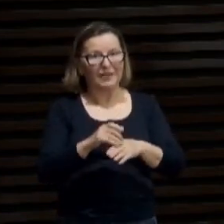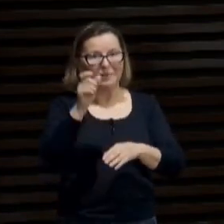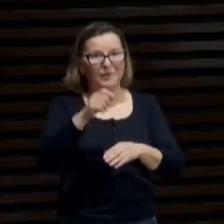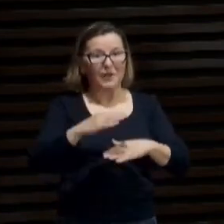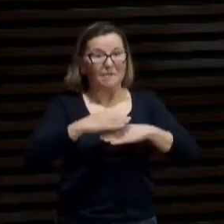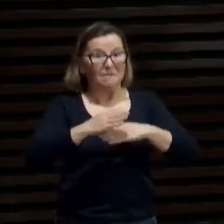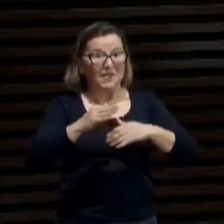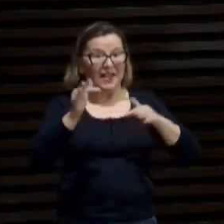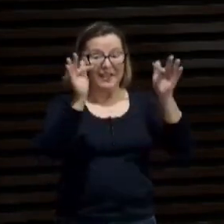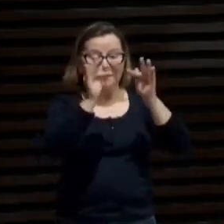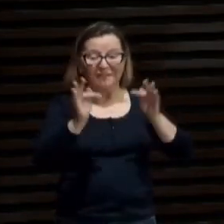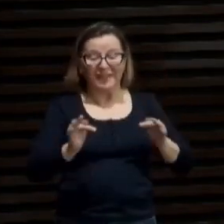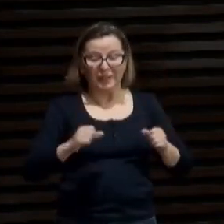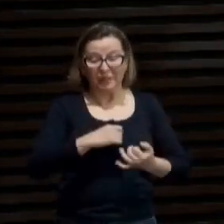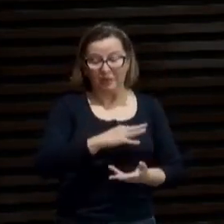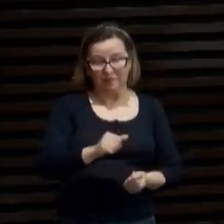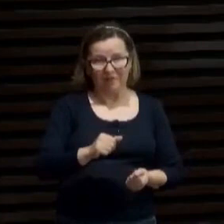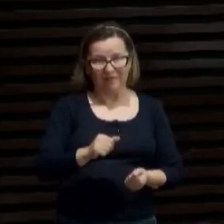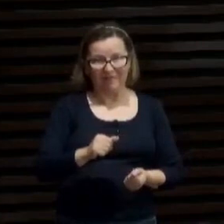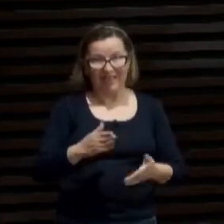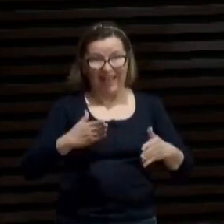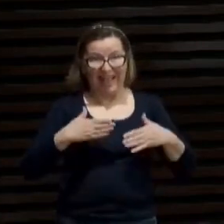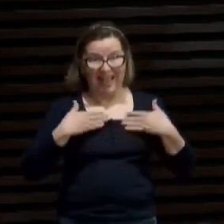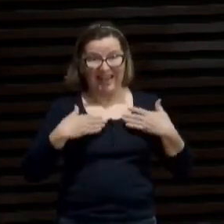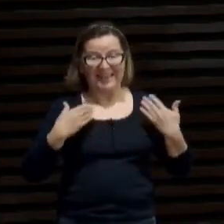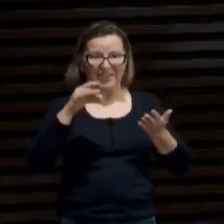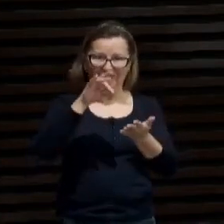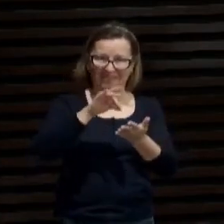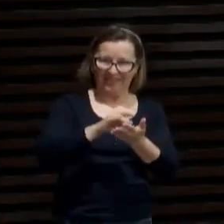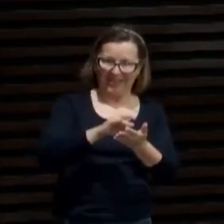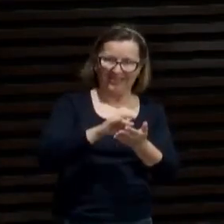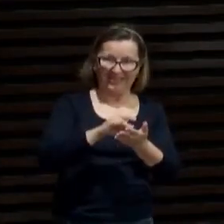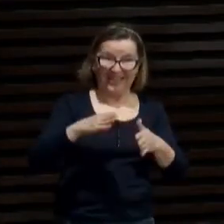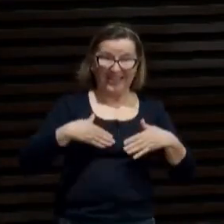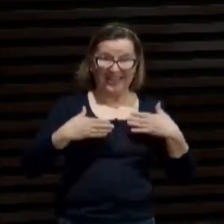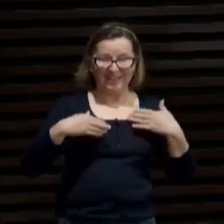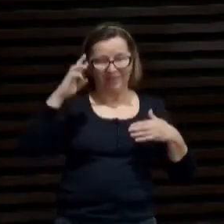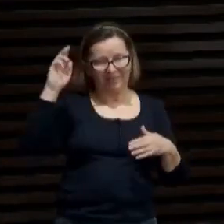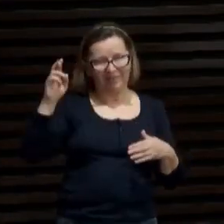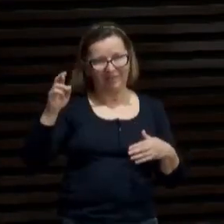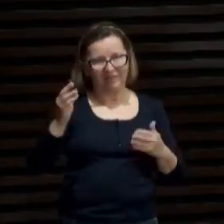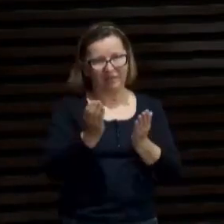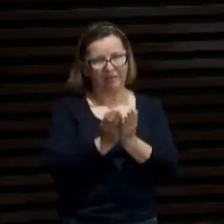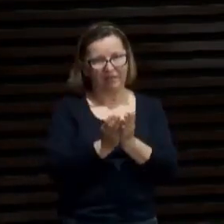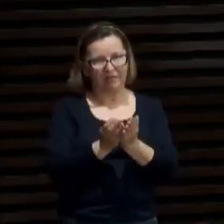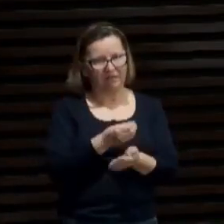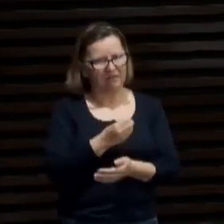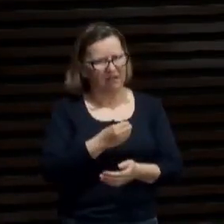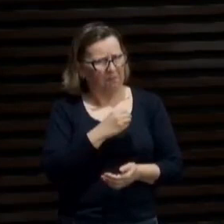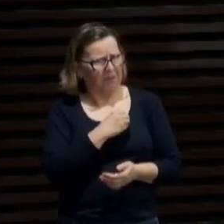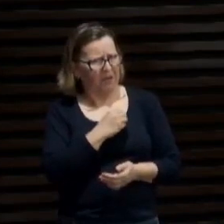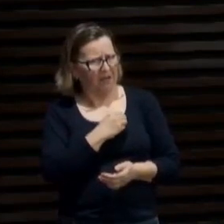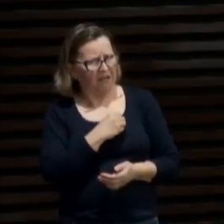ser alegre, de fato, com a alegria do Senhor. Agora, o crente andando em pecado, ele não apenas é